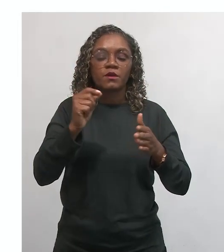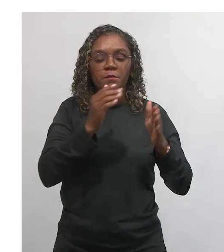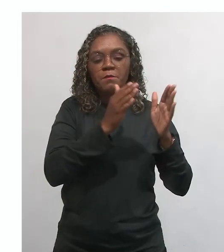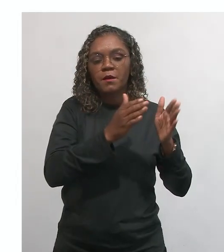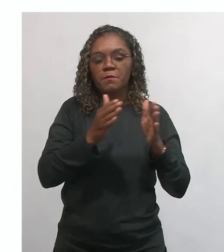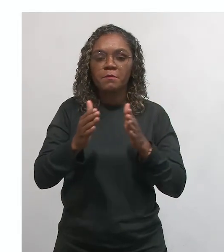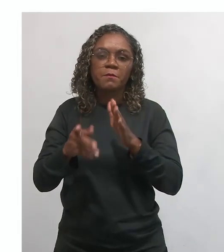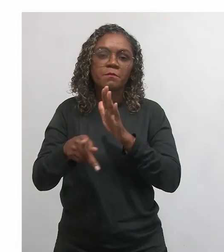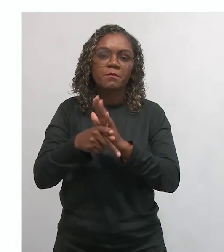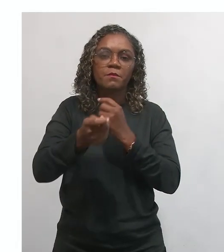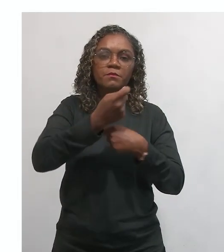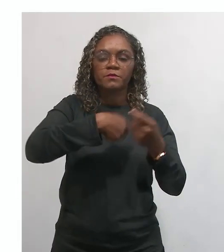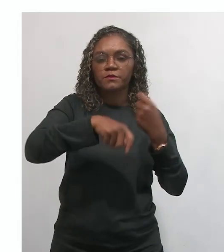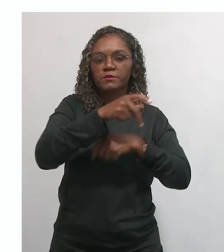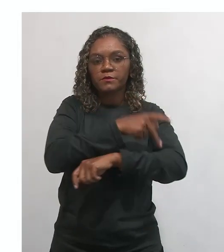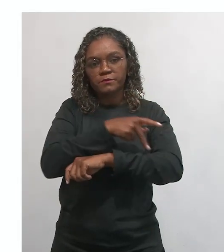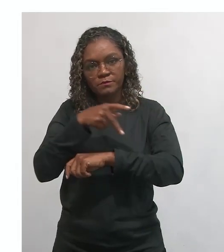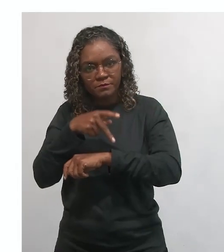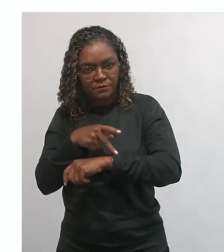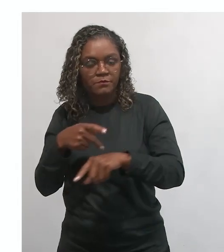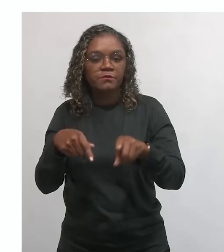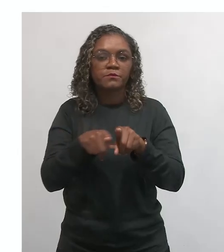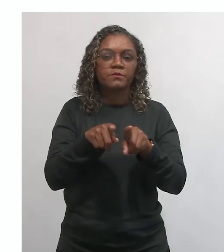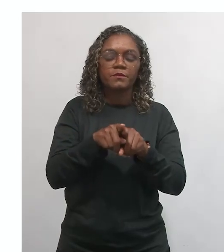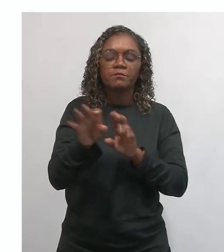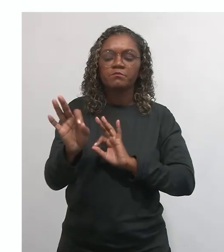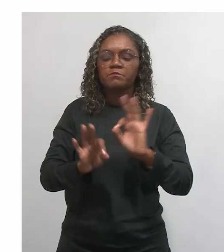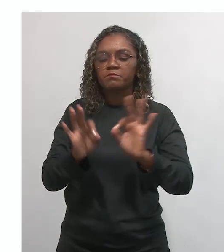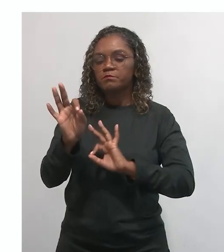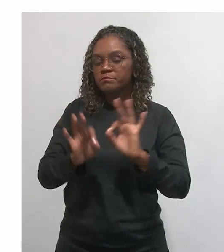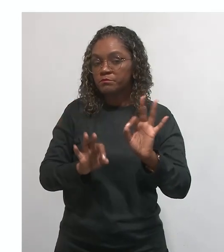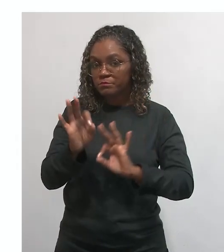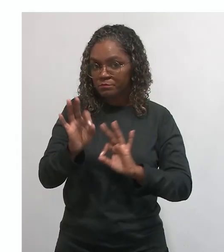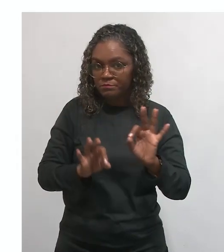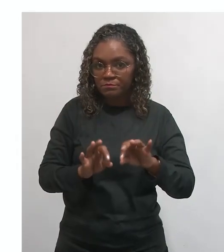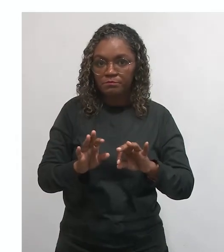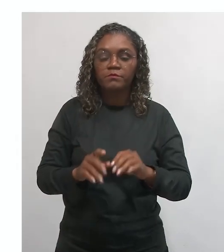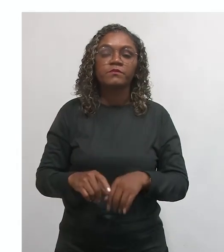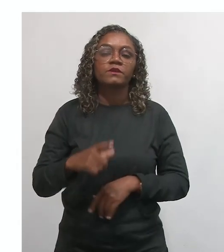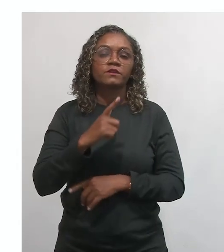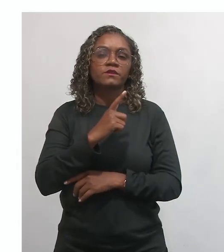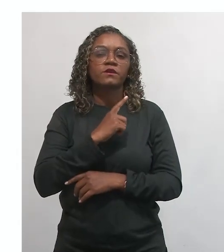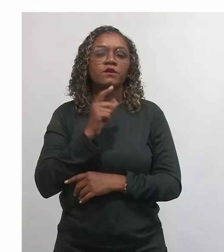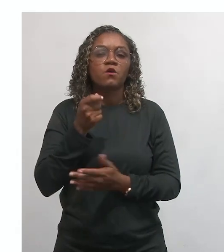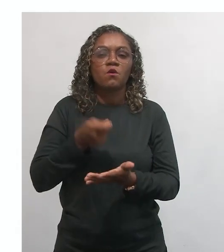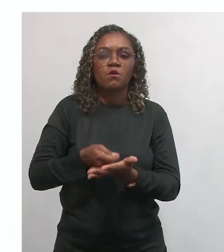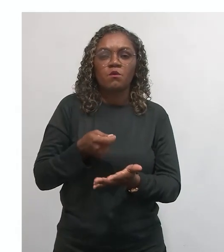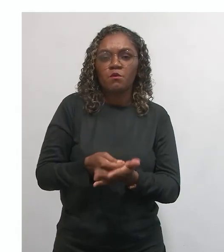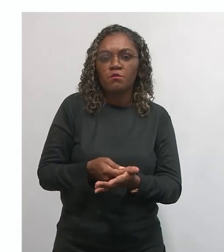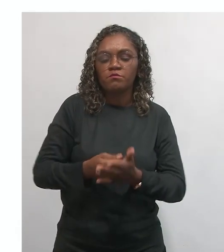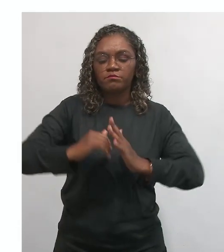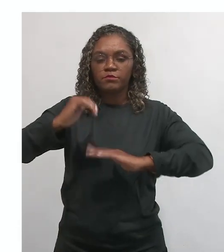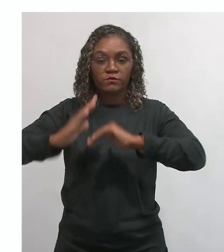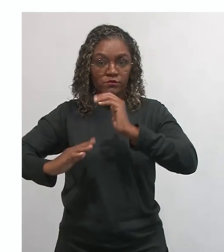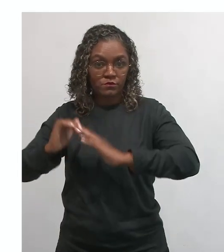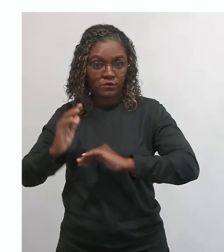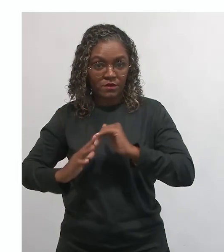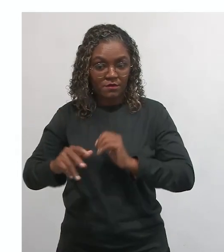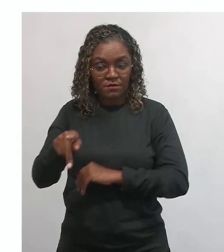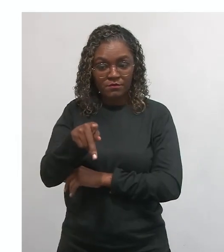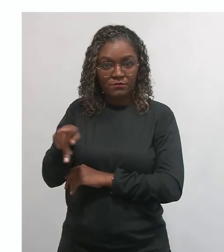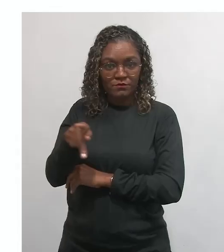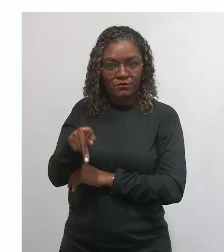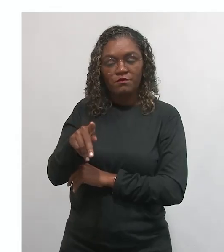aos processos administrativos e pedagógicos e organizacionais, que exige do